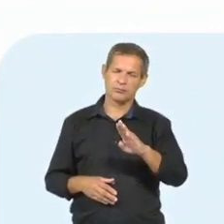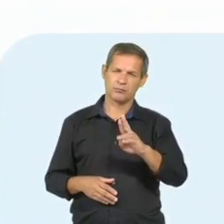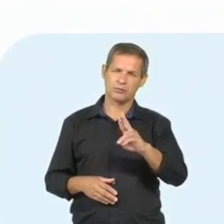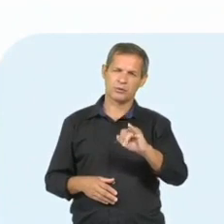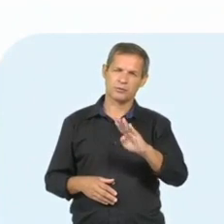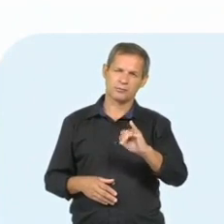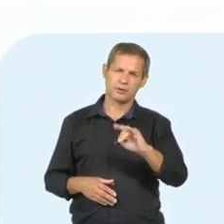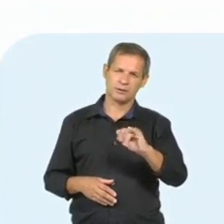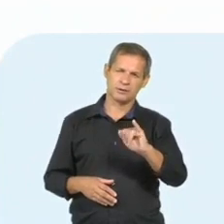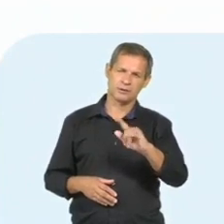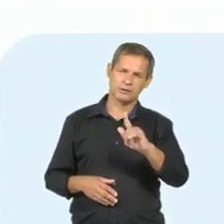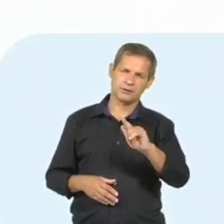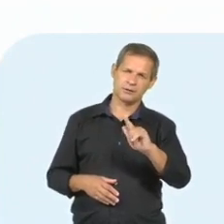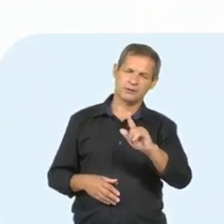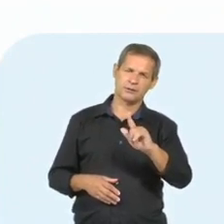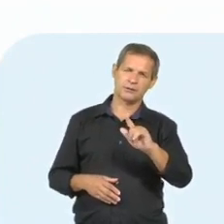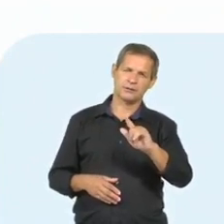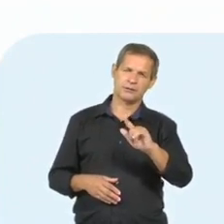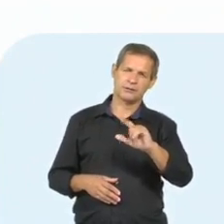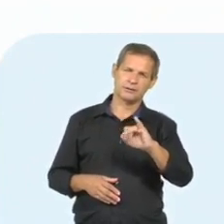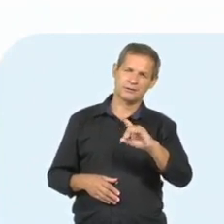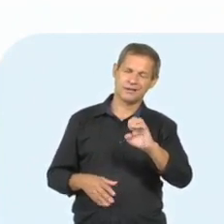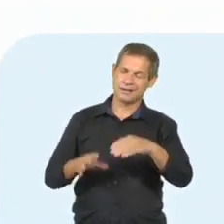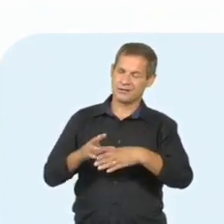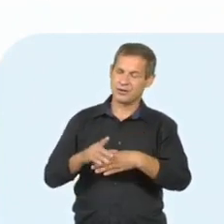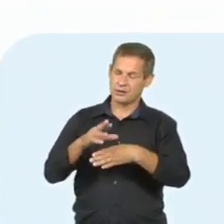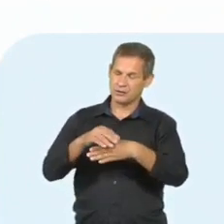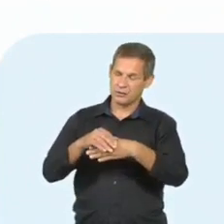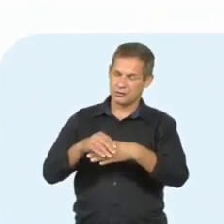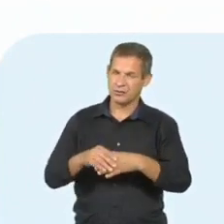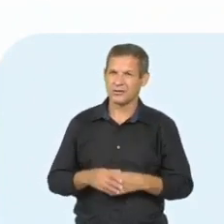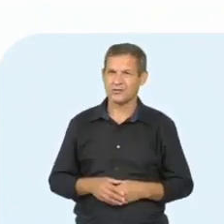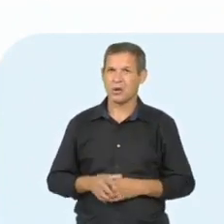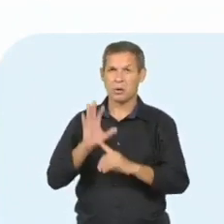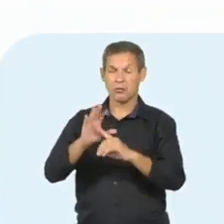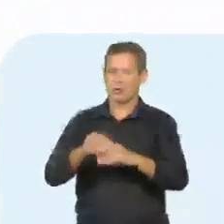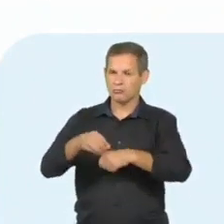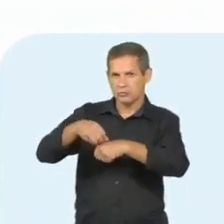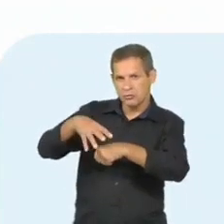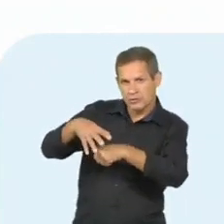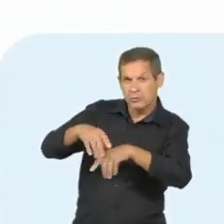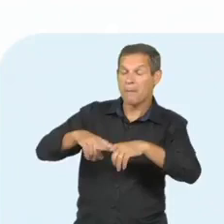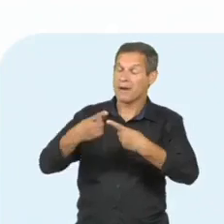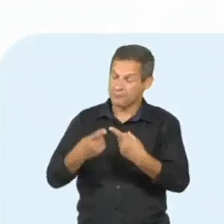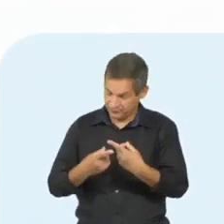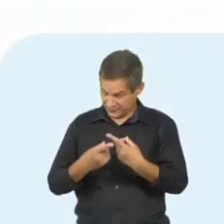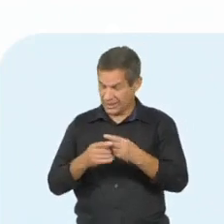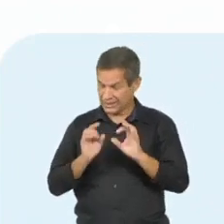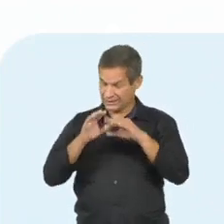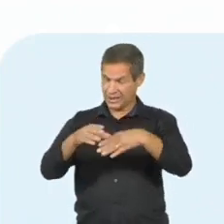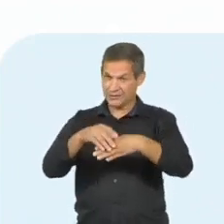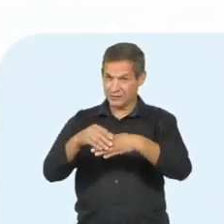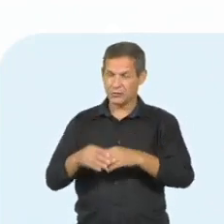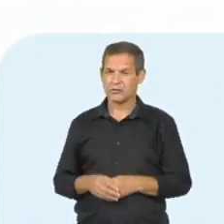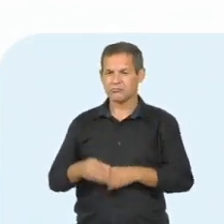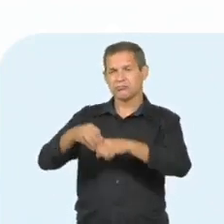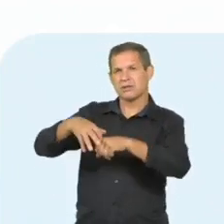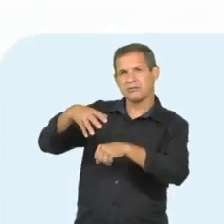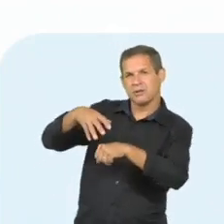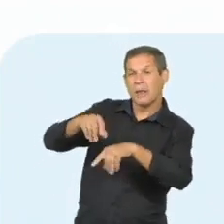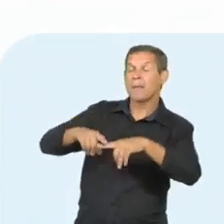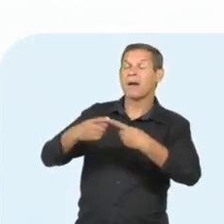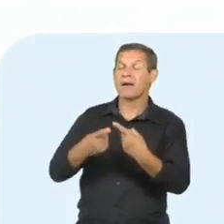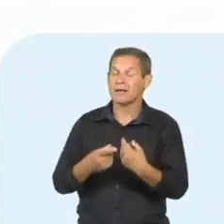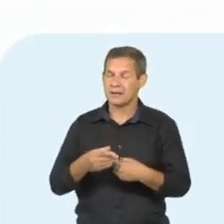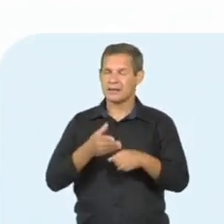atenção, decorrentes das doenças e agravos não transmissíveis. Então, sai das doenças infecciosas